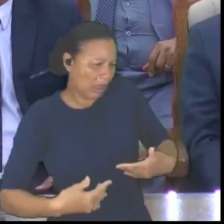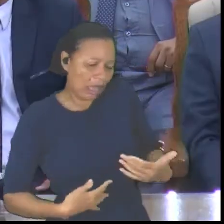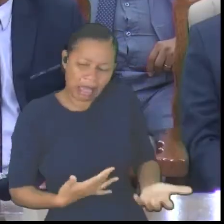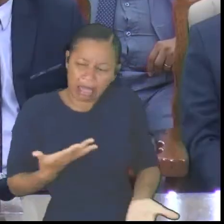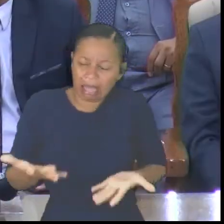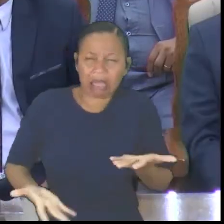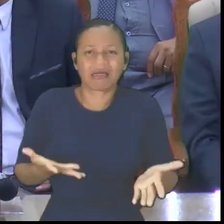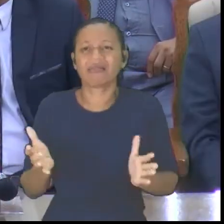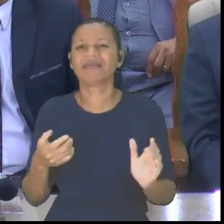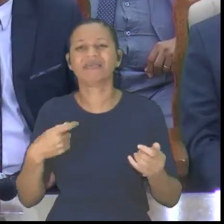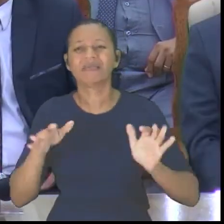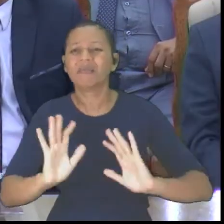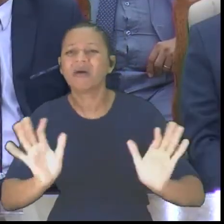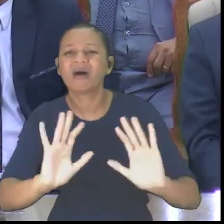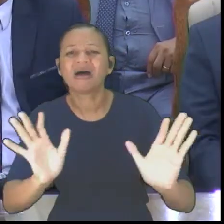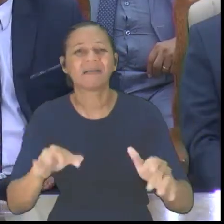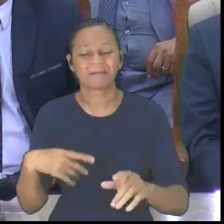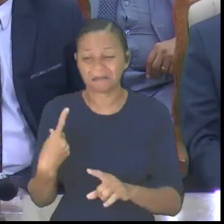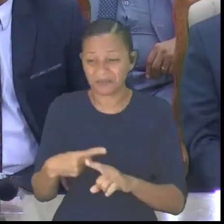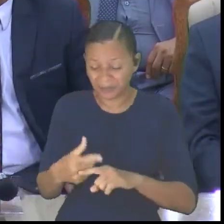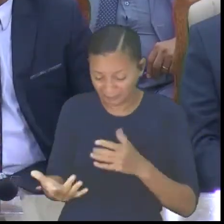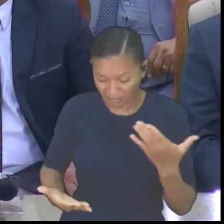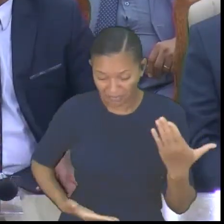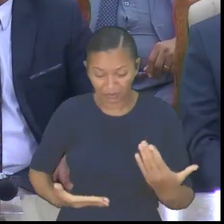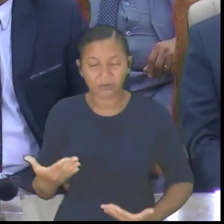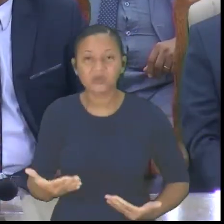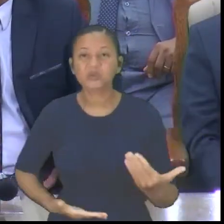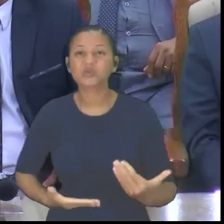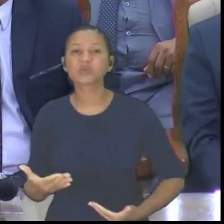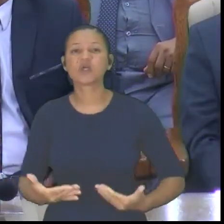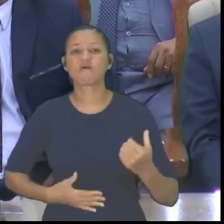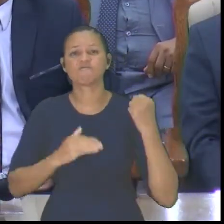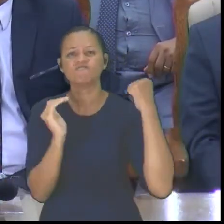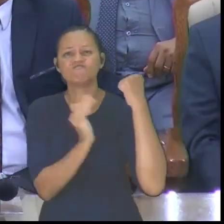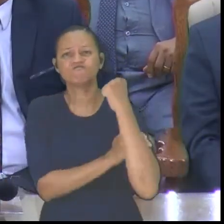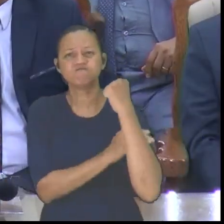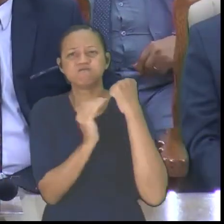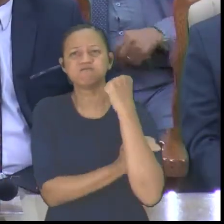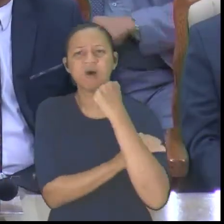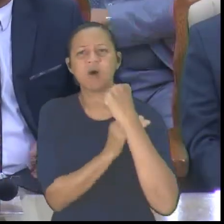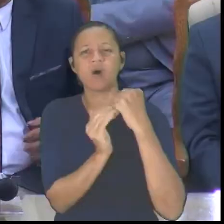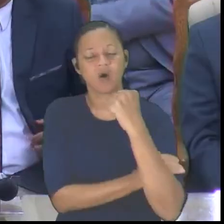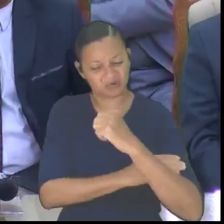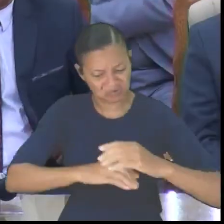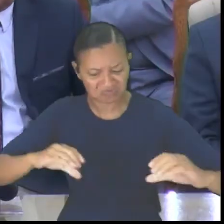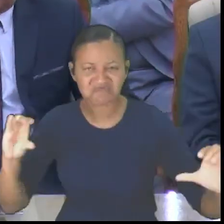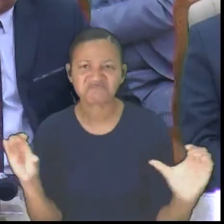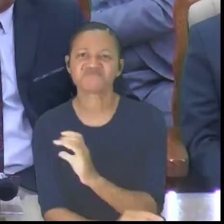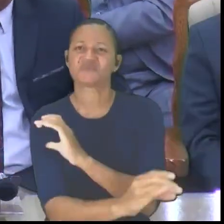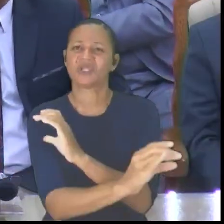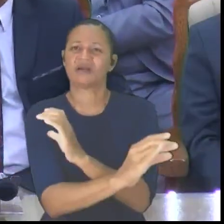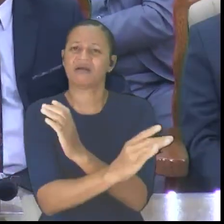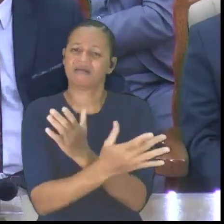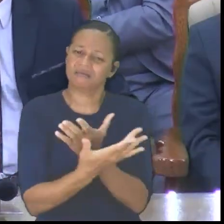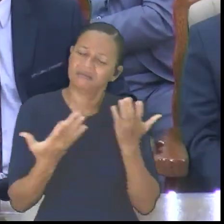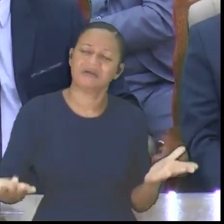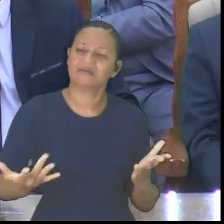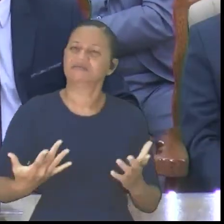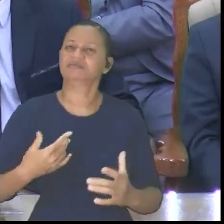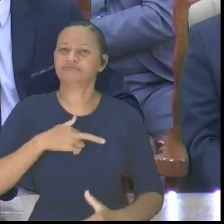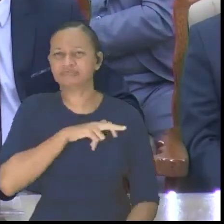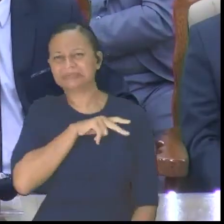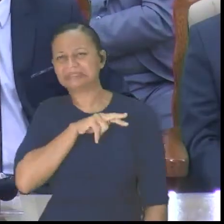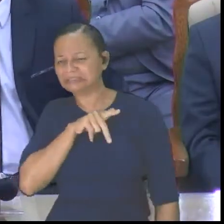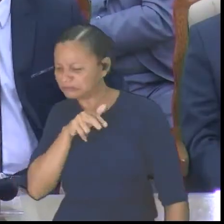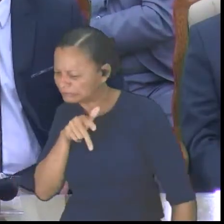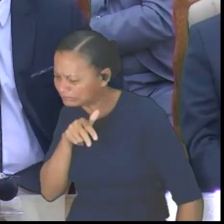serem carregadas. Porque servir é ser forte o suficiente de descer